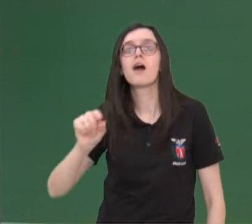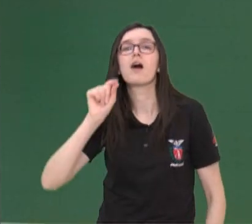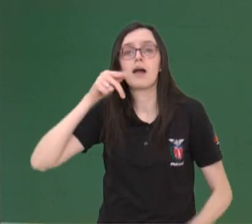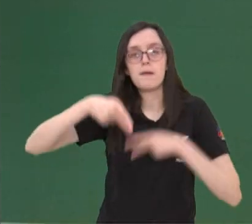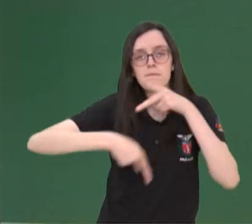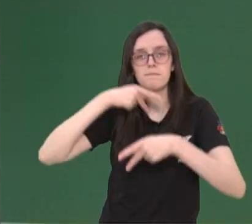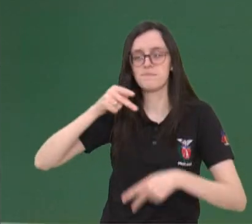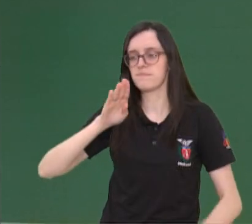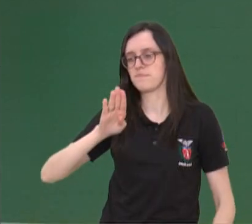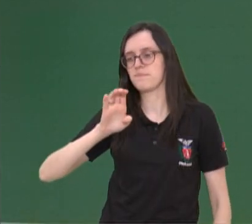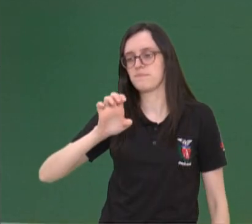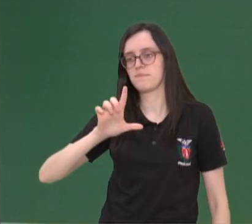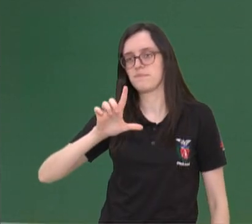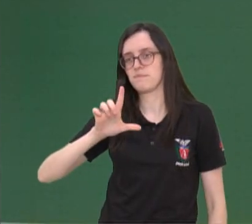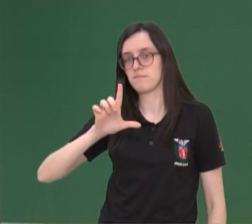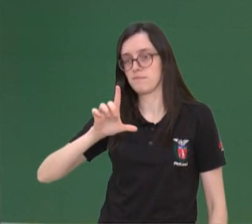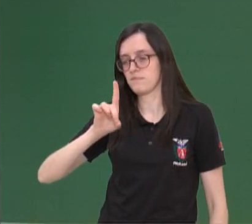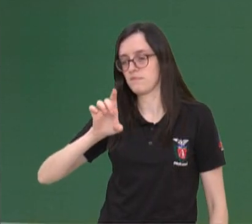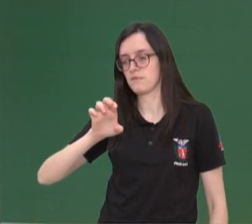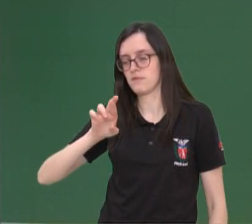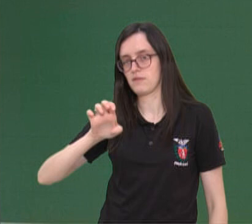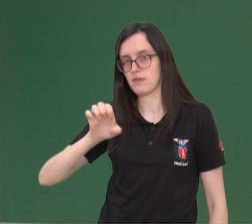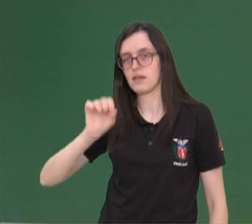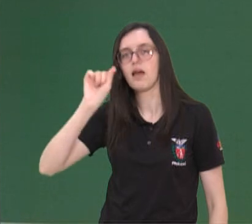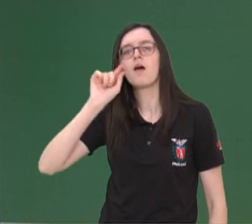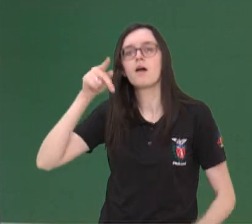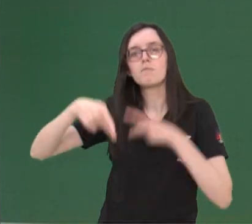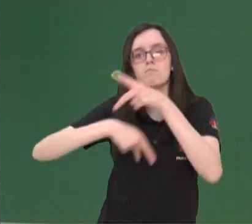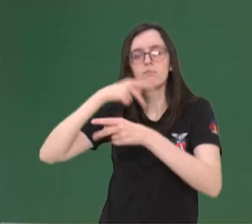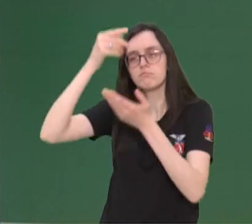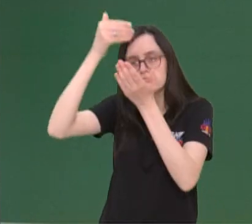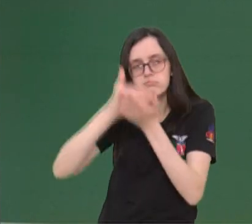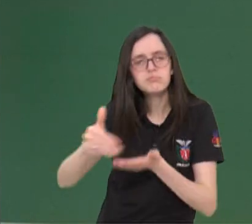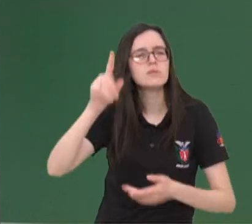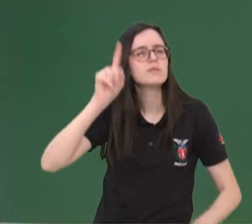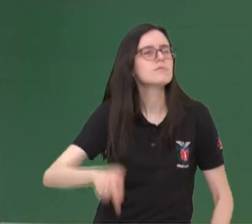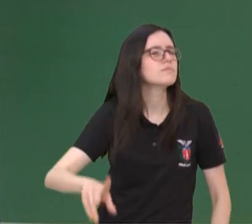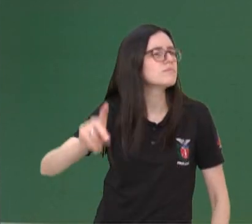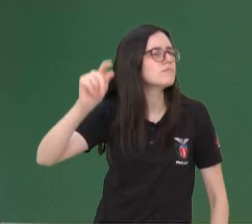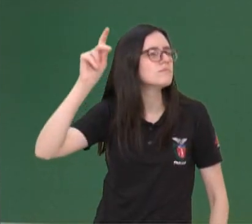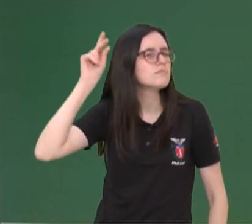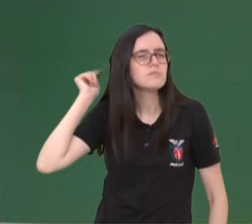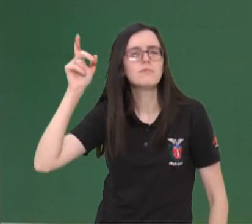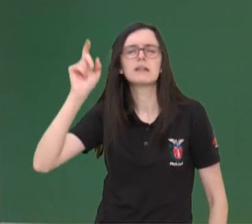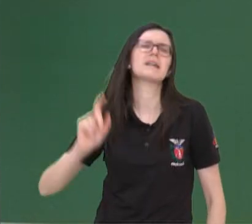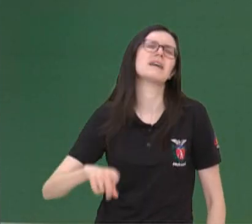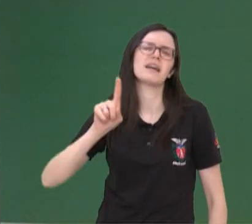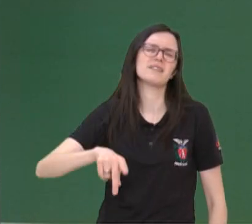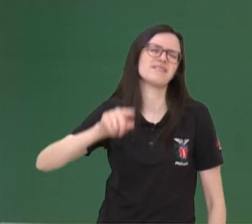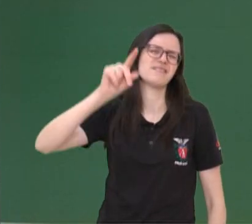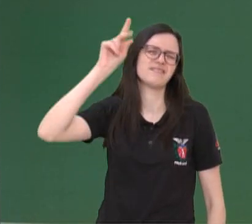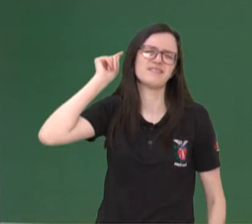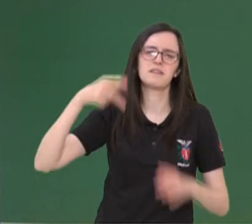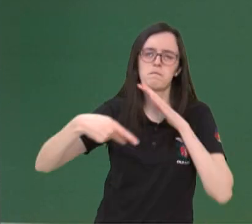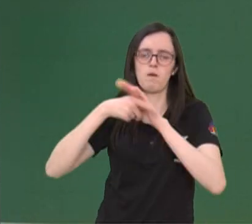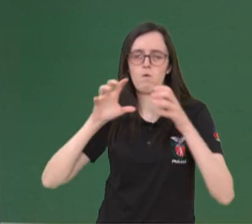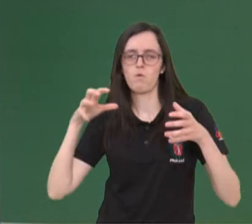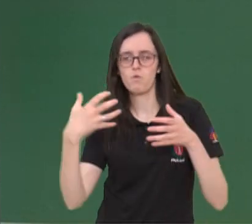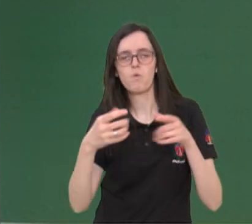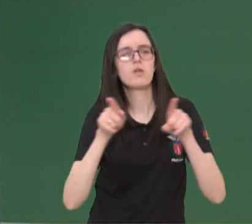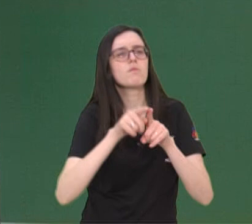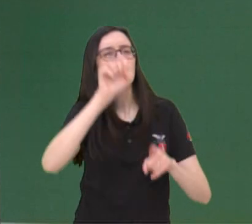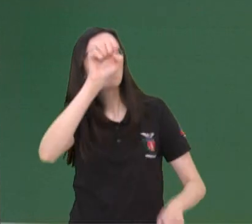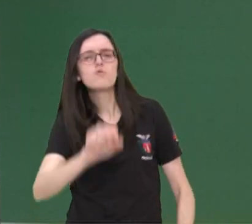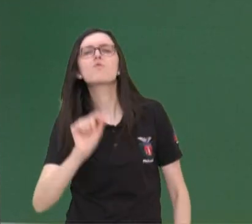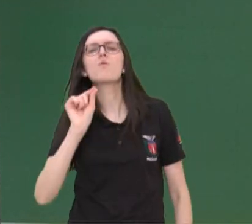povos berberes, que seriam aí os nativos antigos ou os mais antigos dentro do continente, e ao